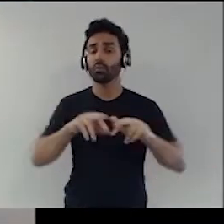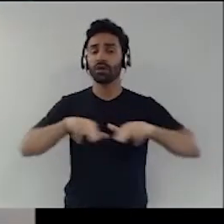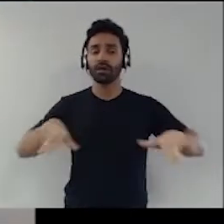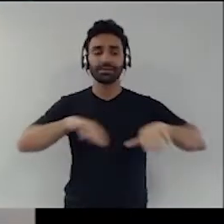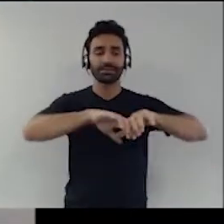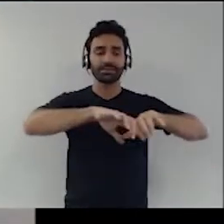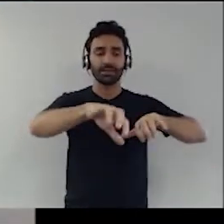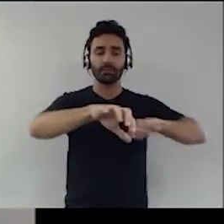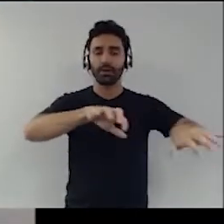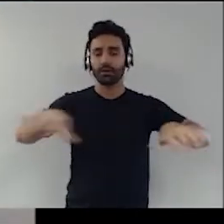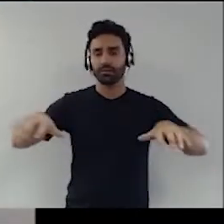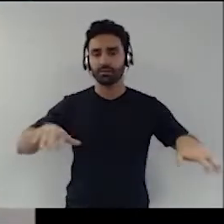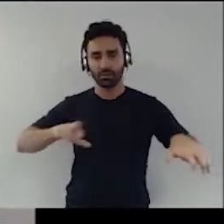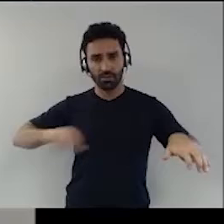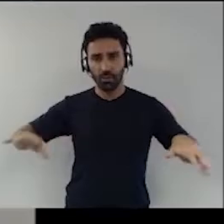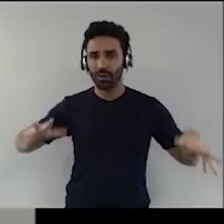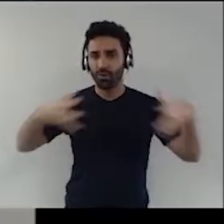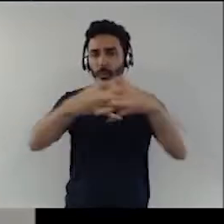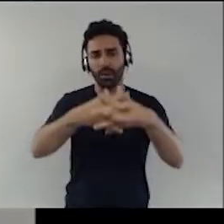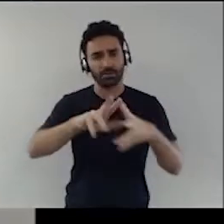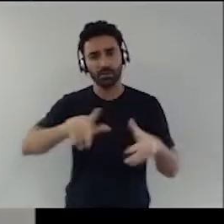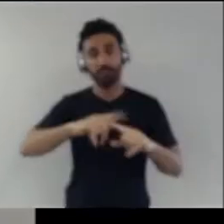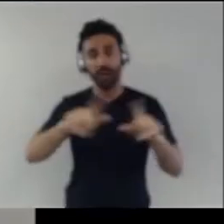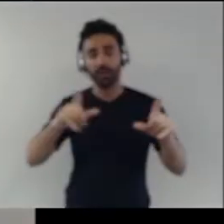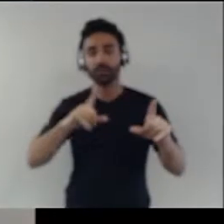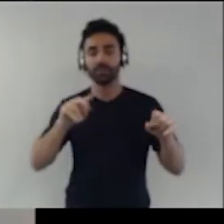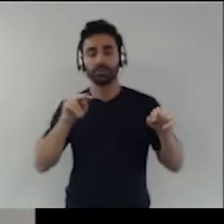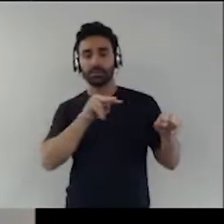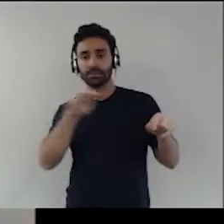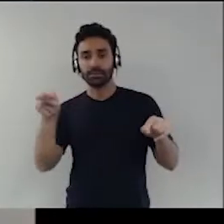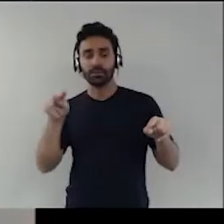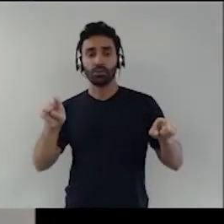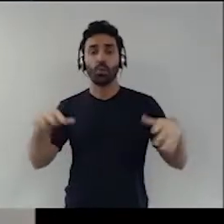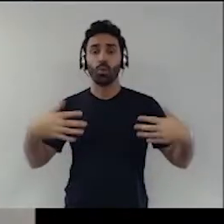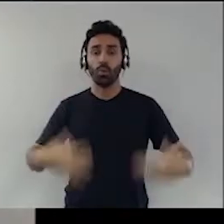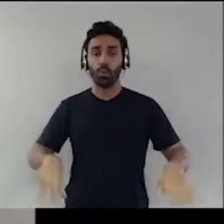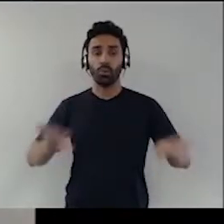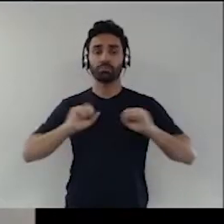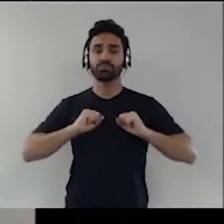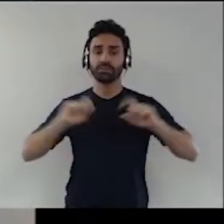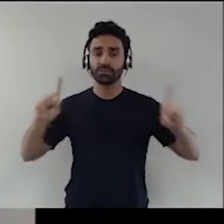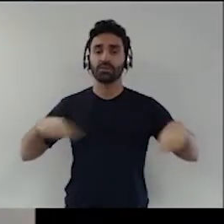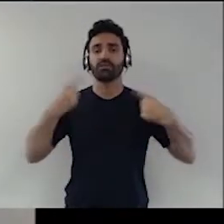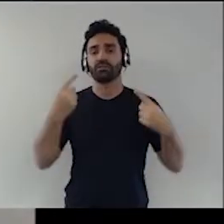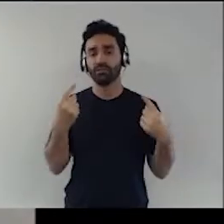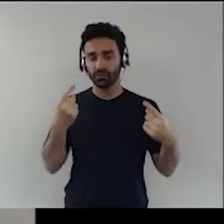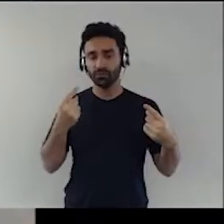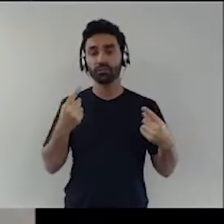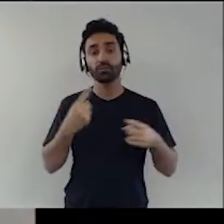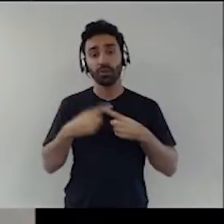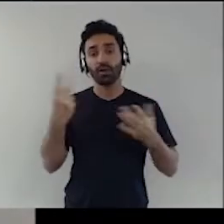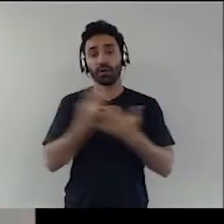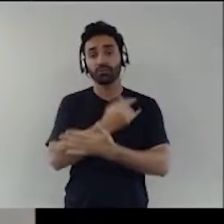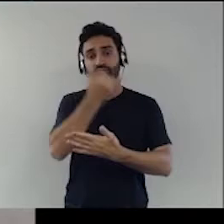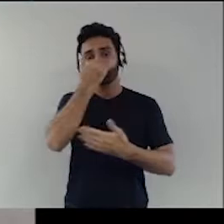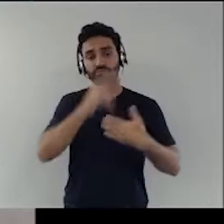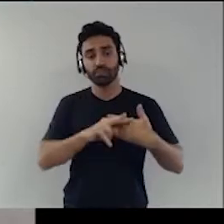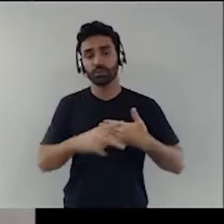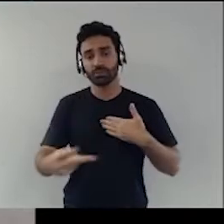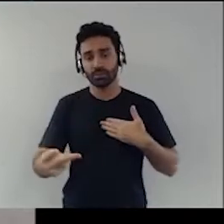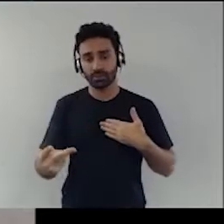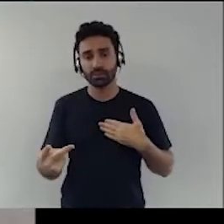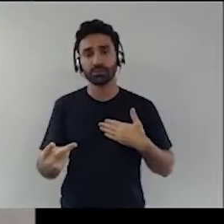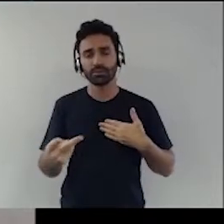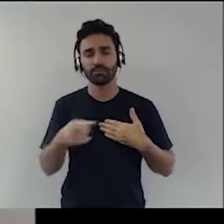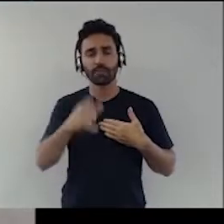complexa, mas é desafiadora em relação à sua consequência, né? Enquanto imaginávamos que